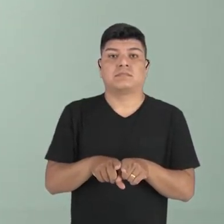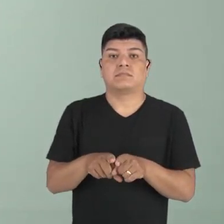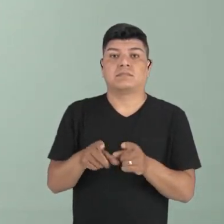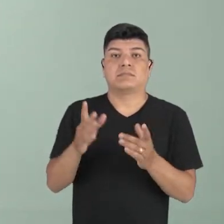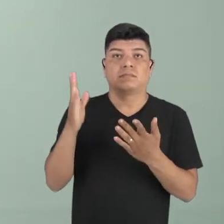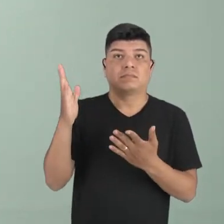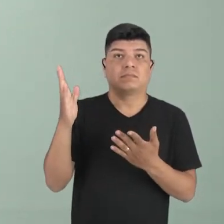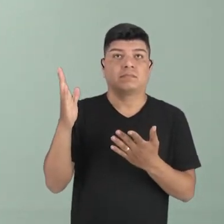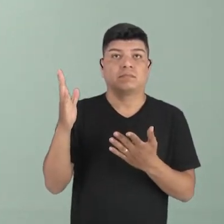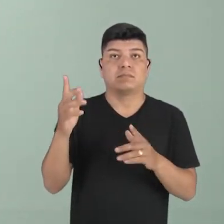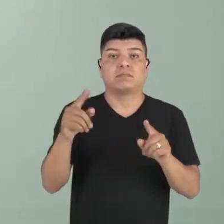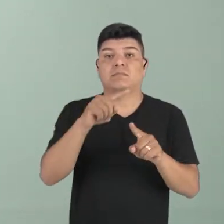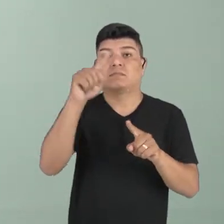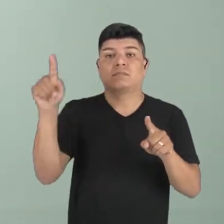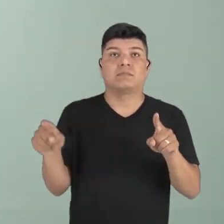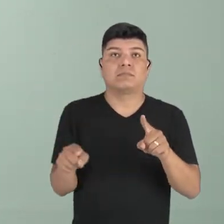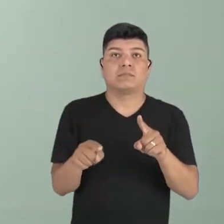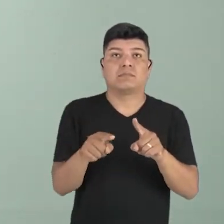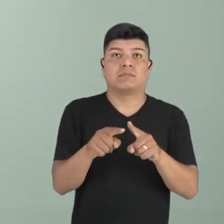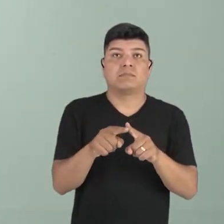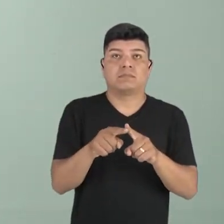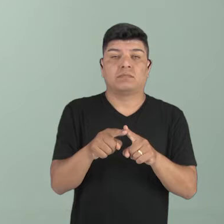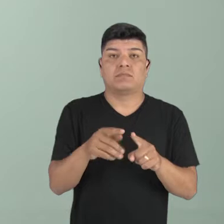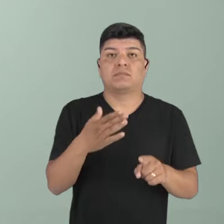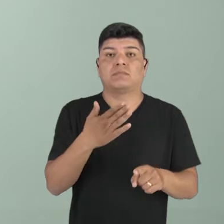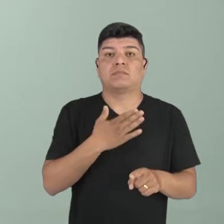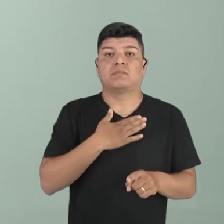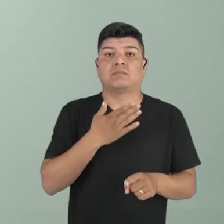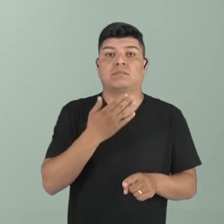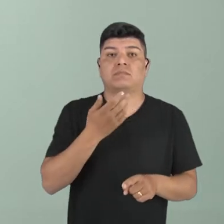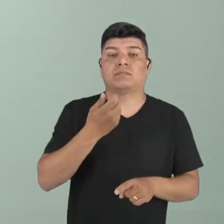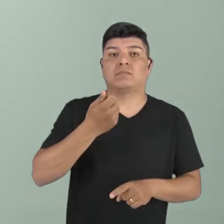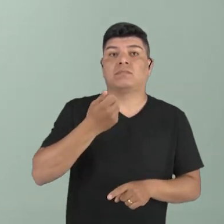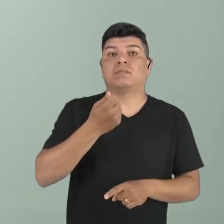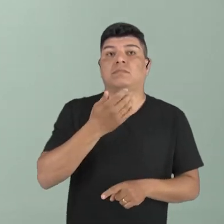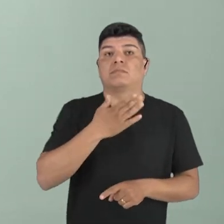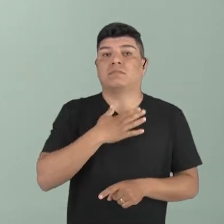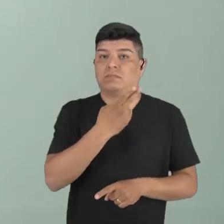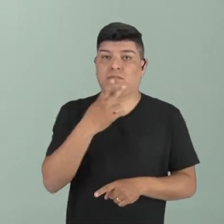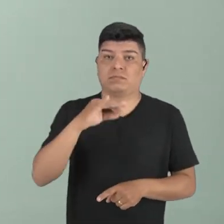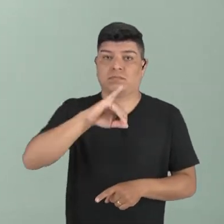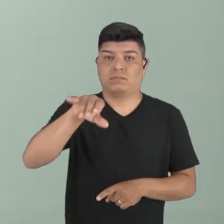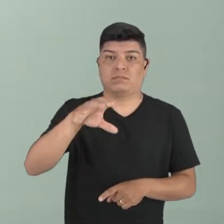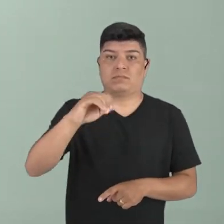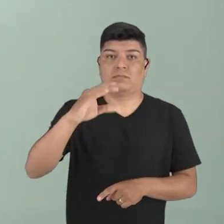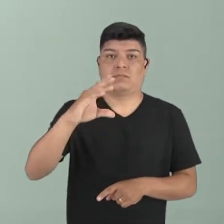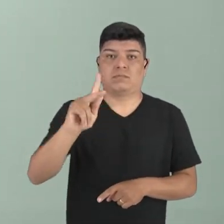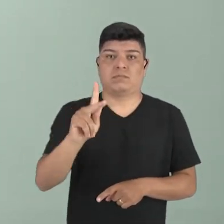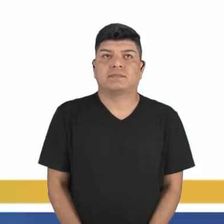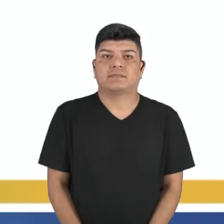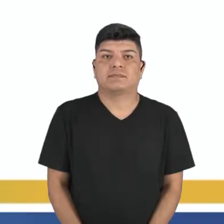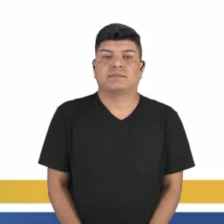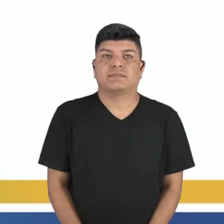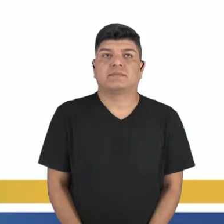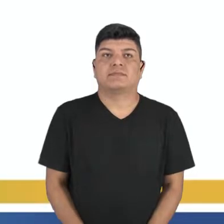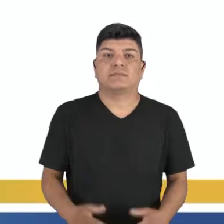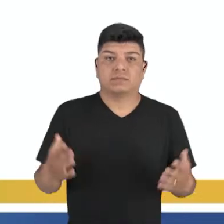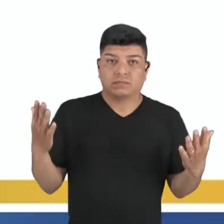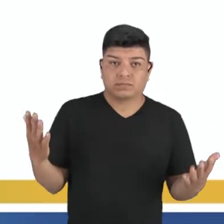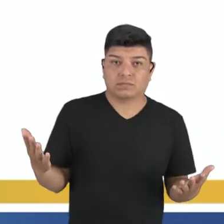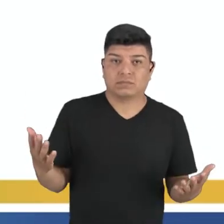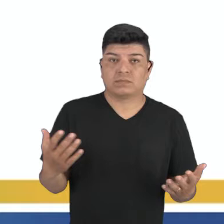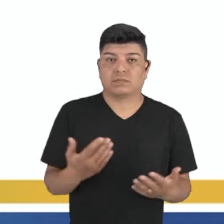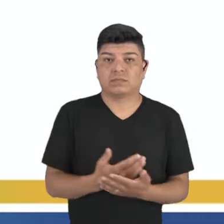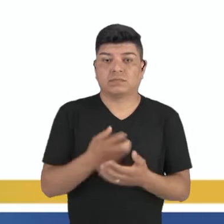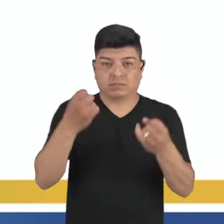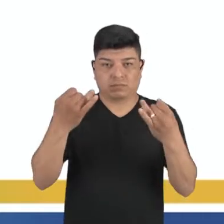falar sobre o ciclo menstrual, né? Eu sou o professor Jackson Gama e essa aula é voltada para os alunos da primeira série do ensino médio. Então, pessoal,